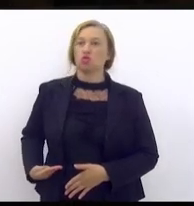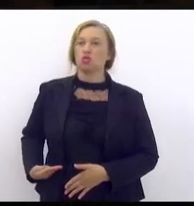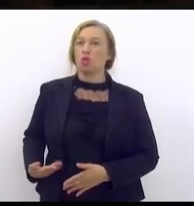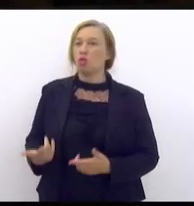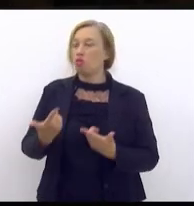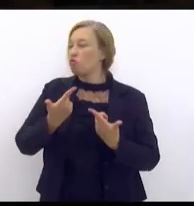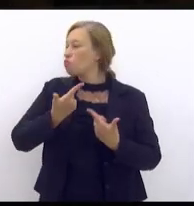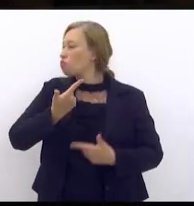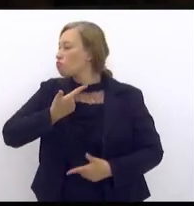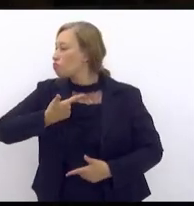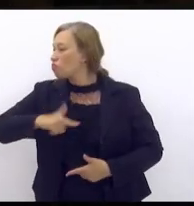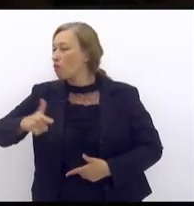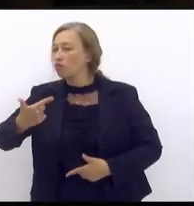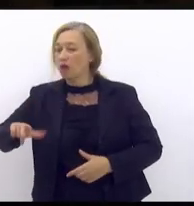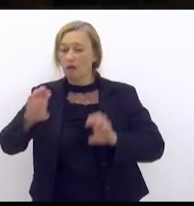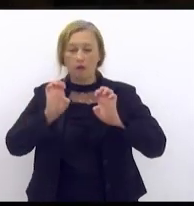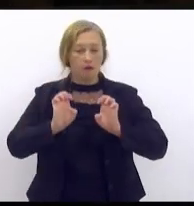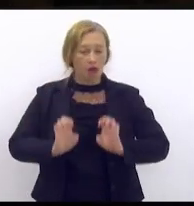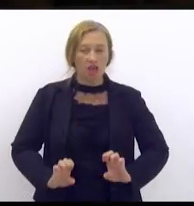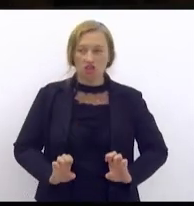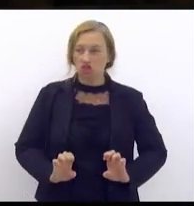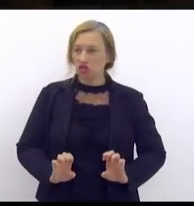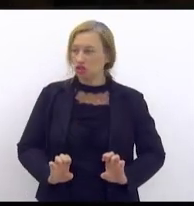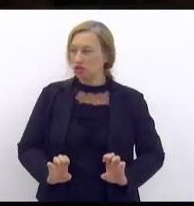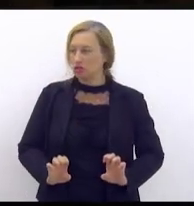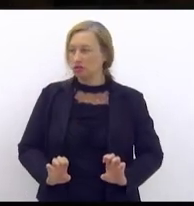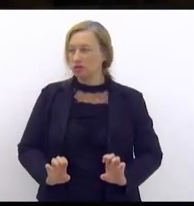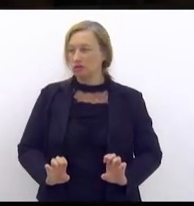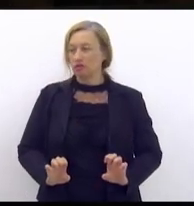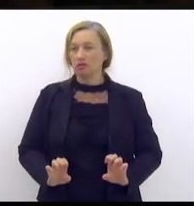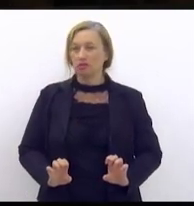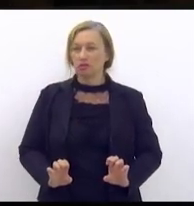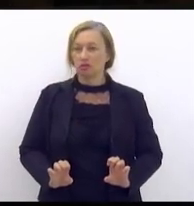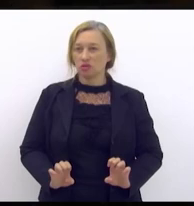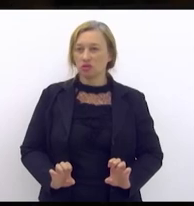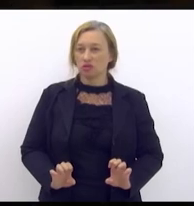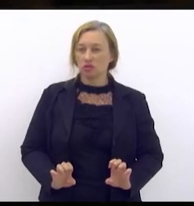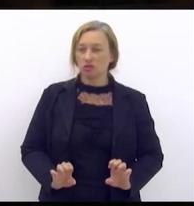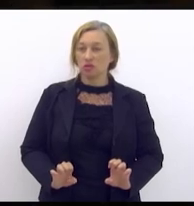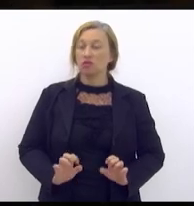tem conduta ilibada, eu tenho